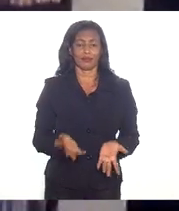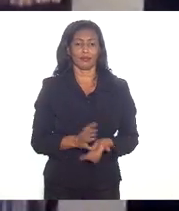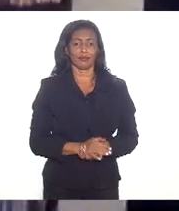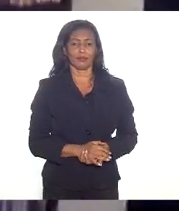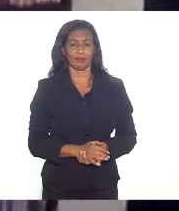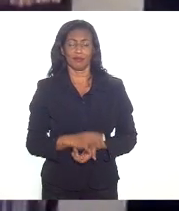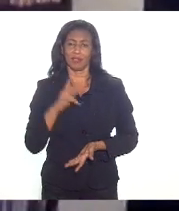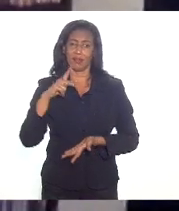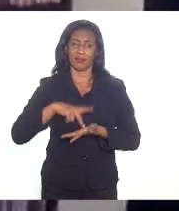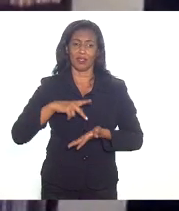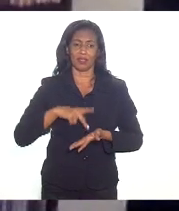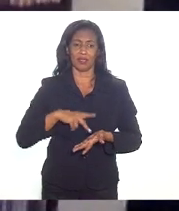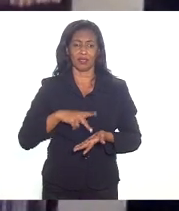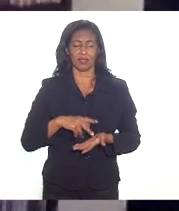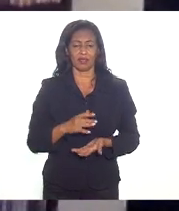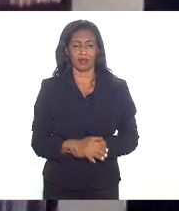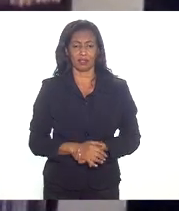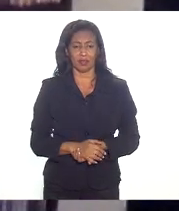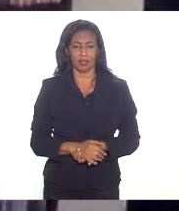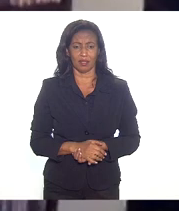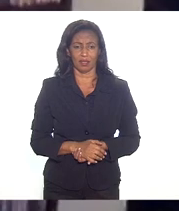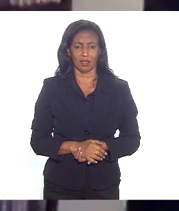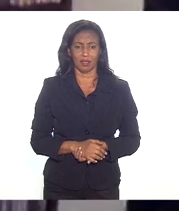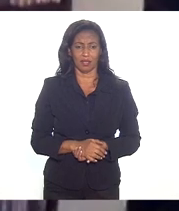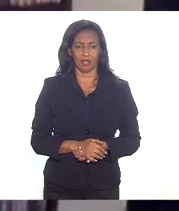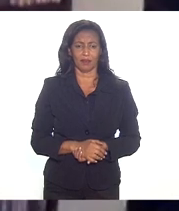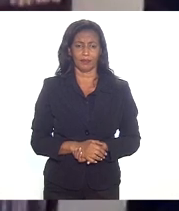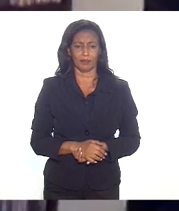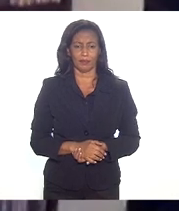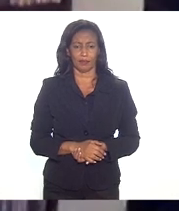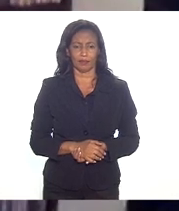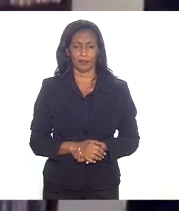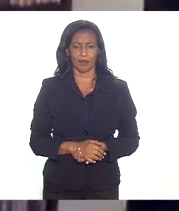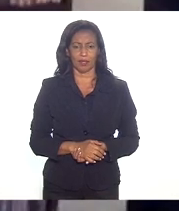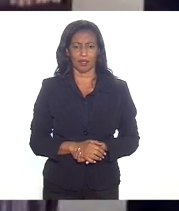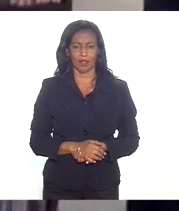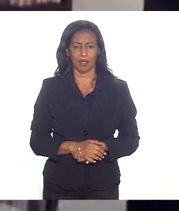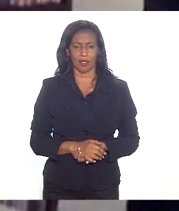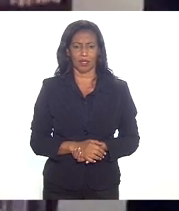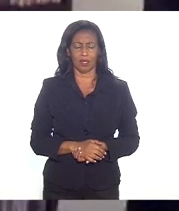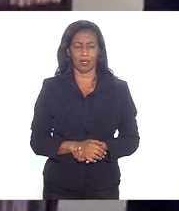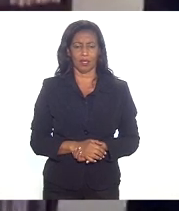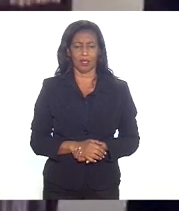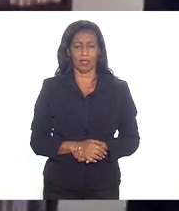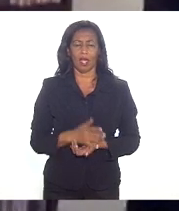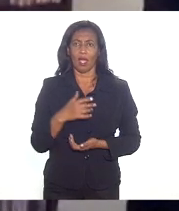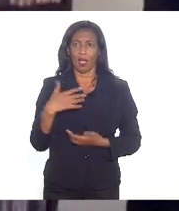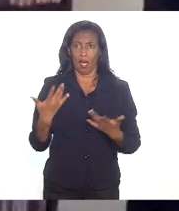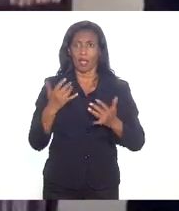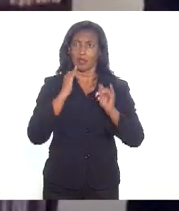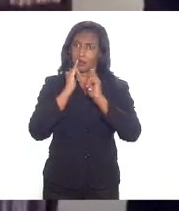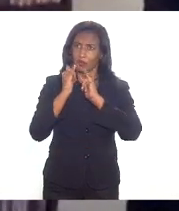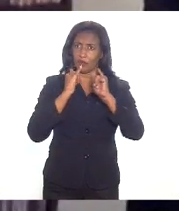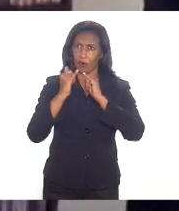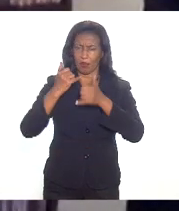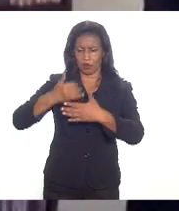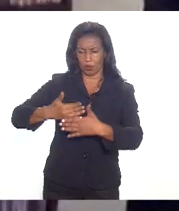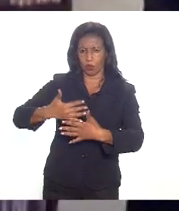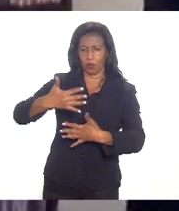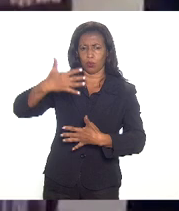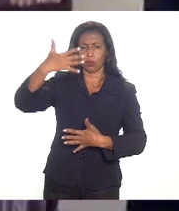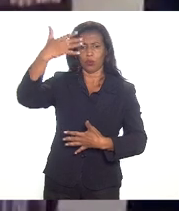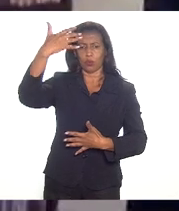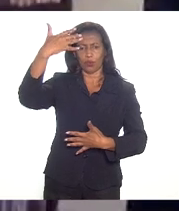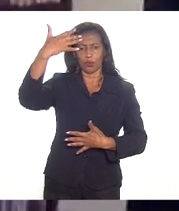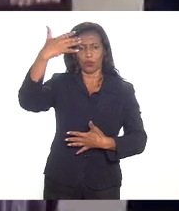Isso é verdade. Os problemas que são colocados aí por você, mano, são problemas que a